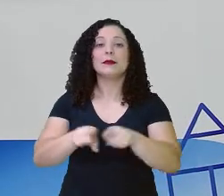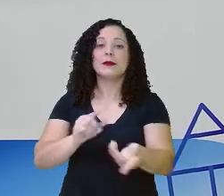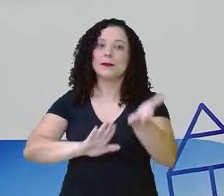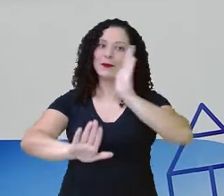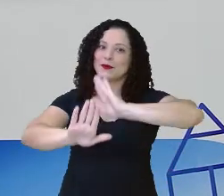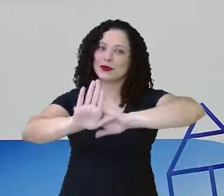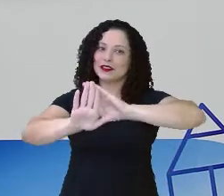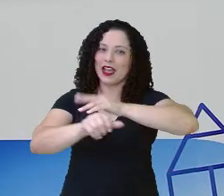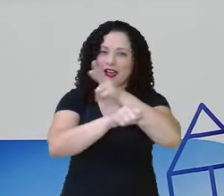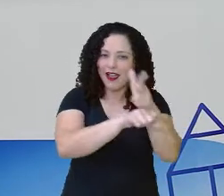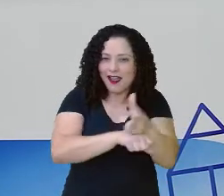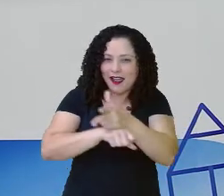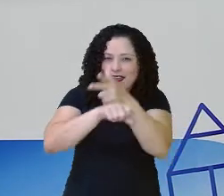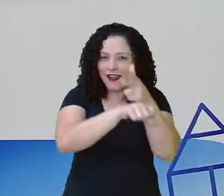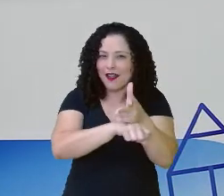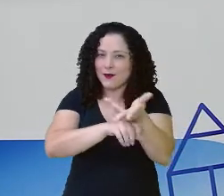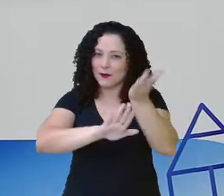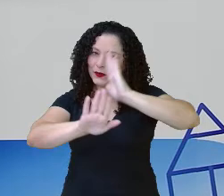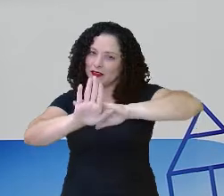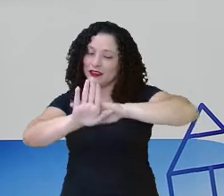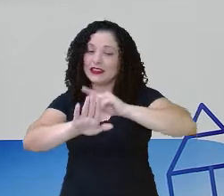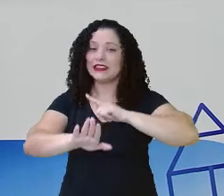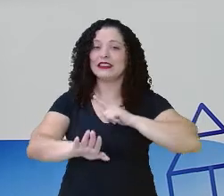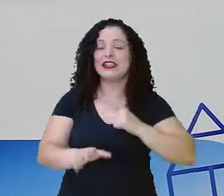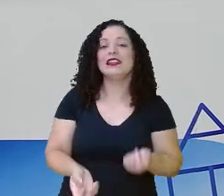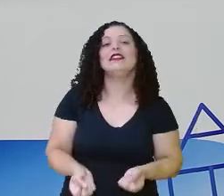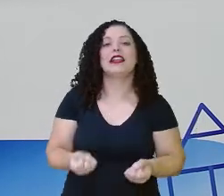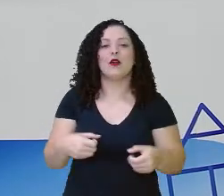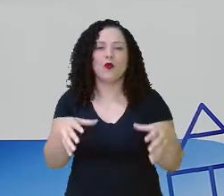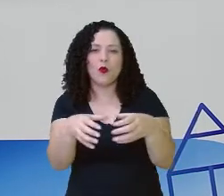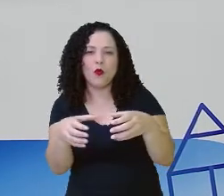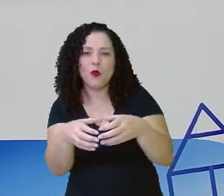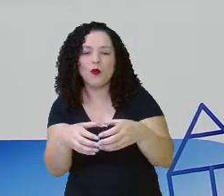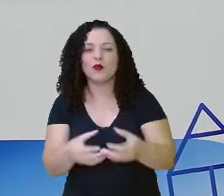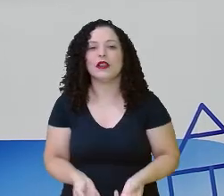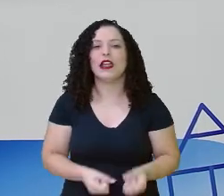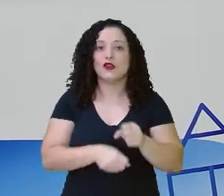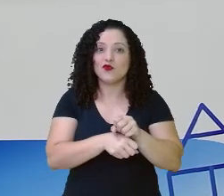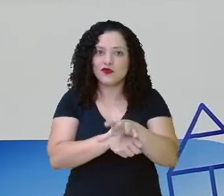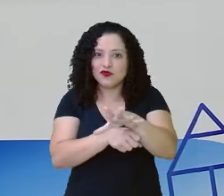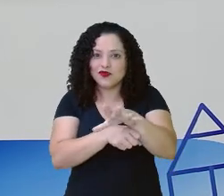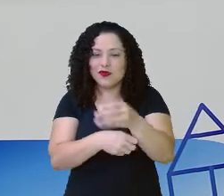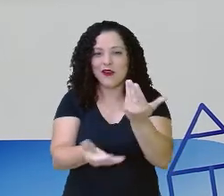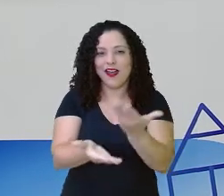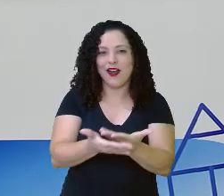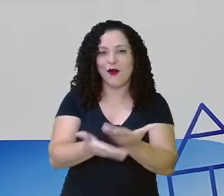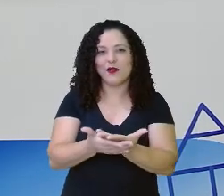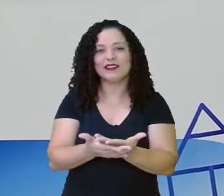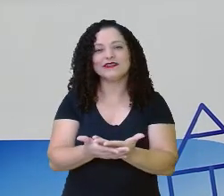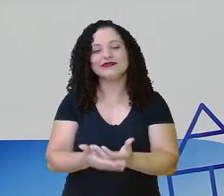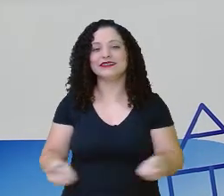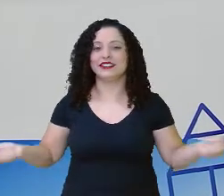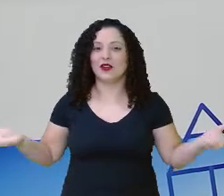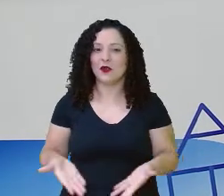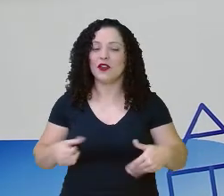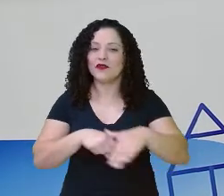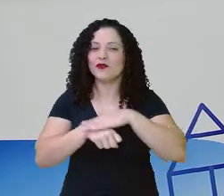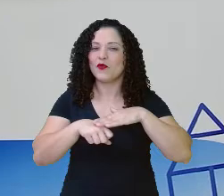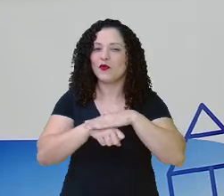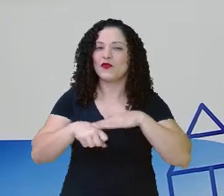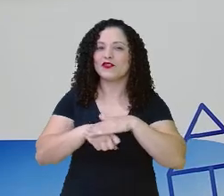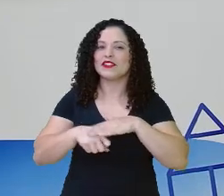trás das câmeras também, fazendo com que essa aula chegue para você da melhor forma. E aí, como eu disse, nós vamos conversar